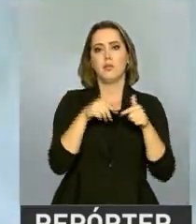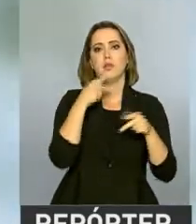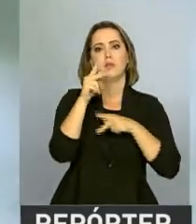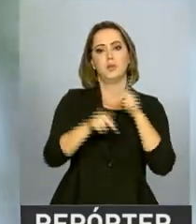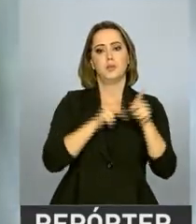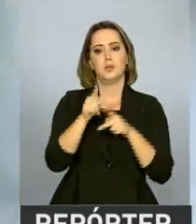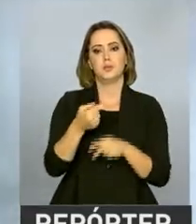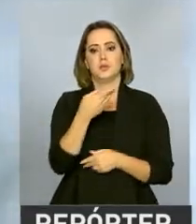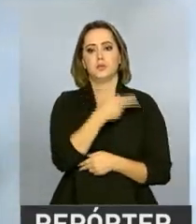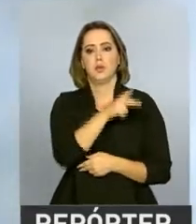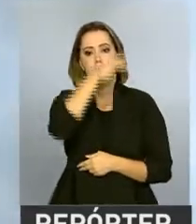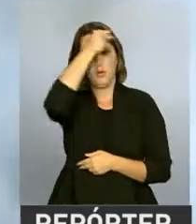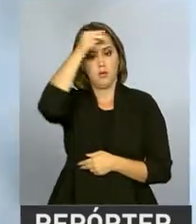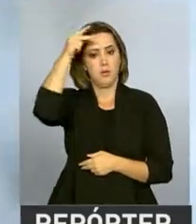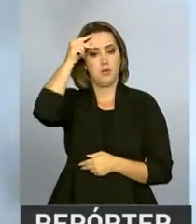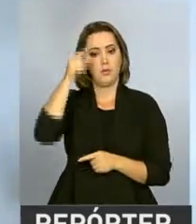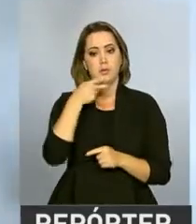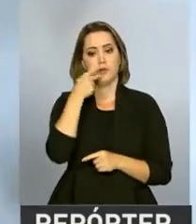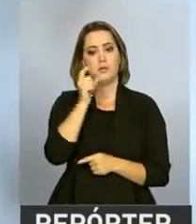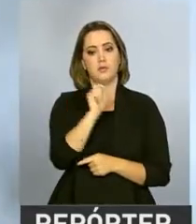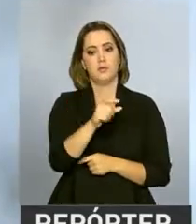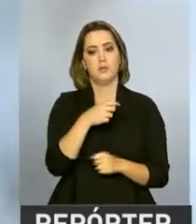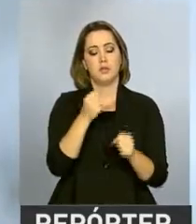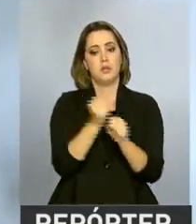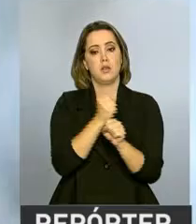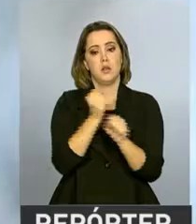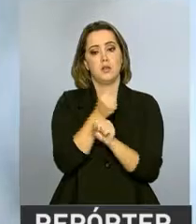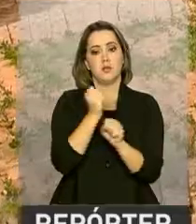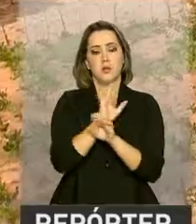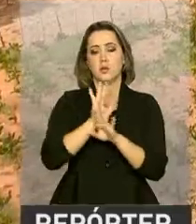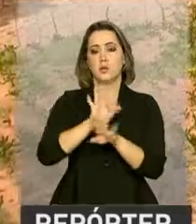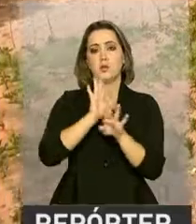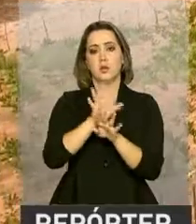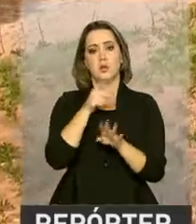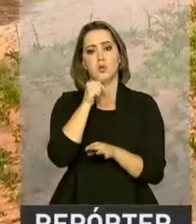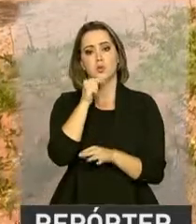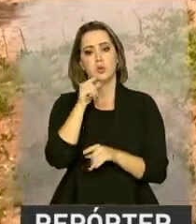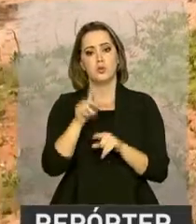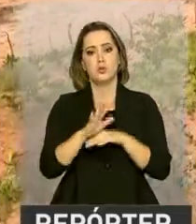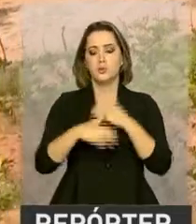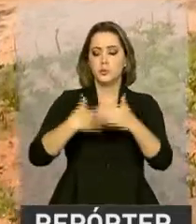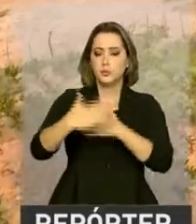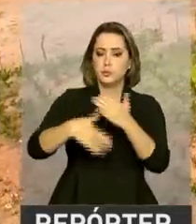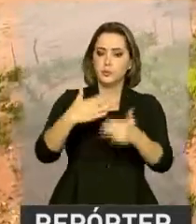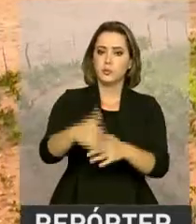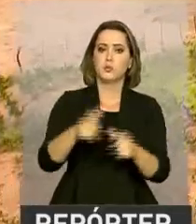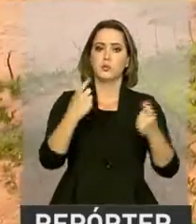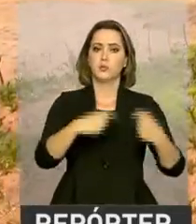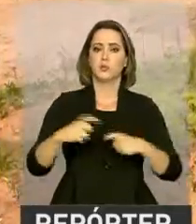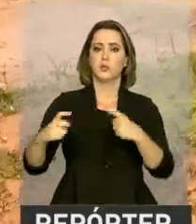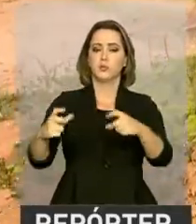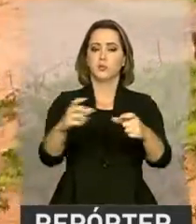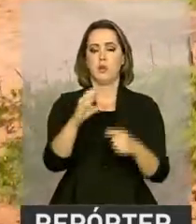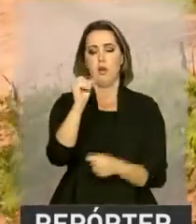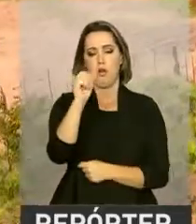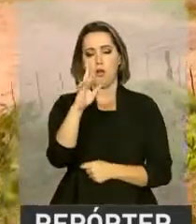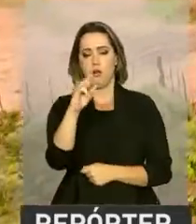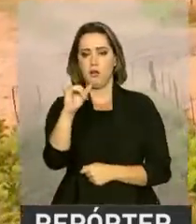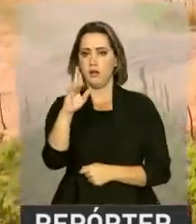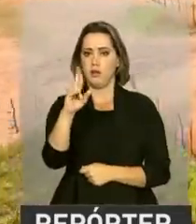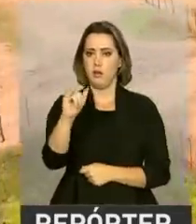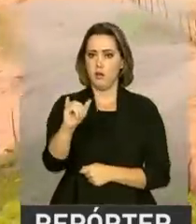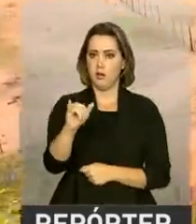prefeita da cidade as obras que garantem o abastecimento de água vão levar desenvolvimento à região do cariri no